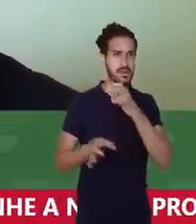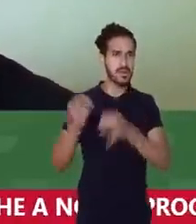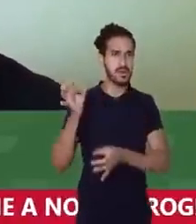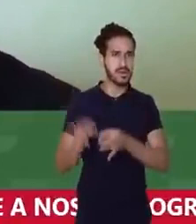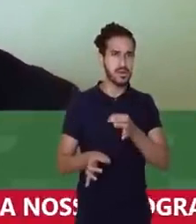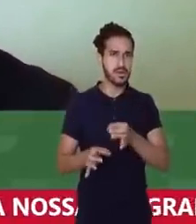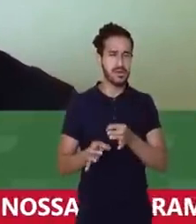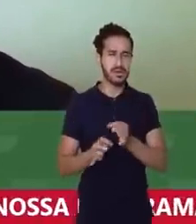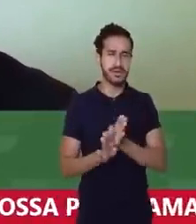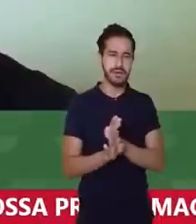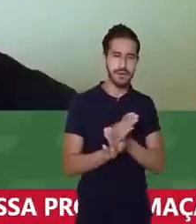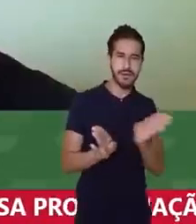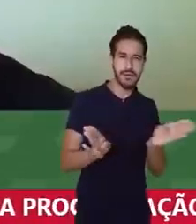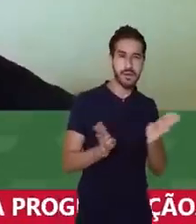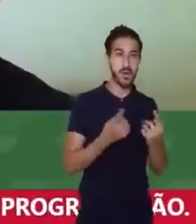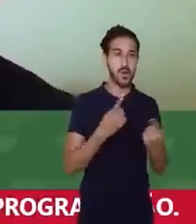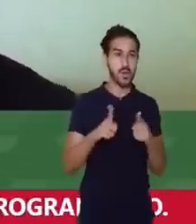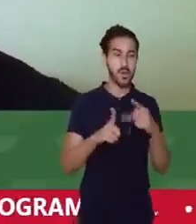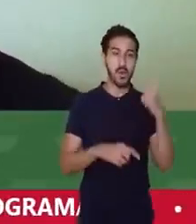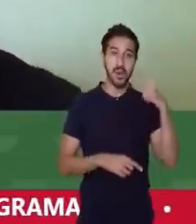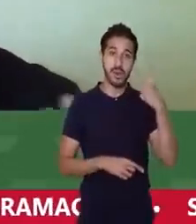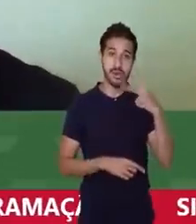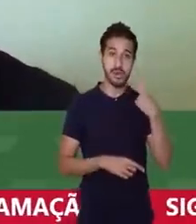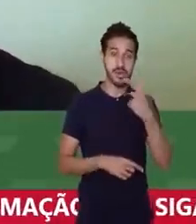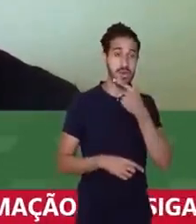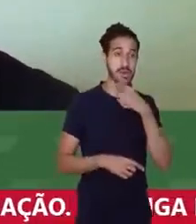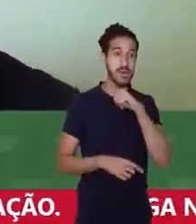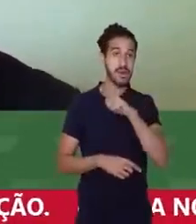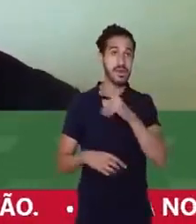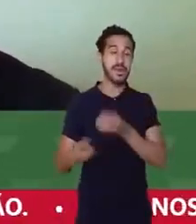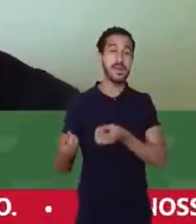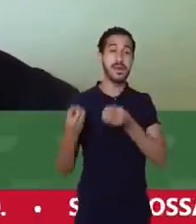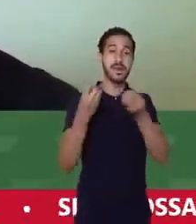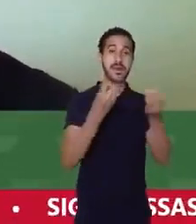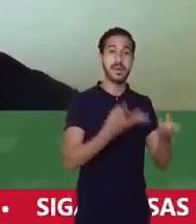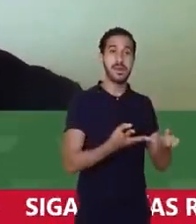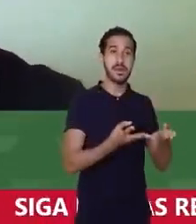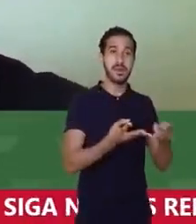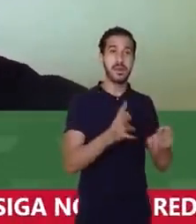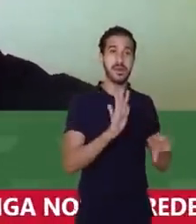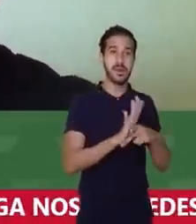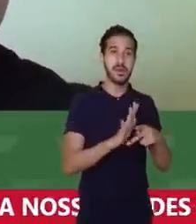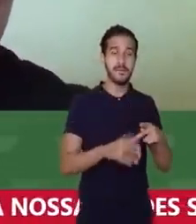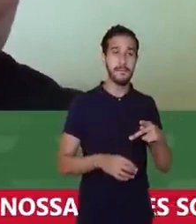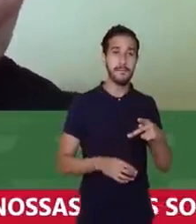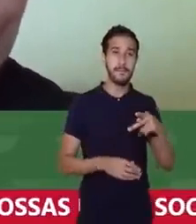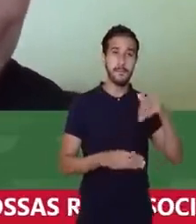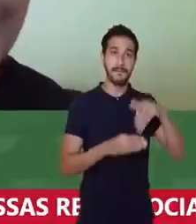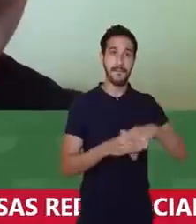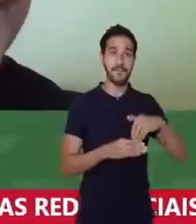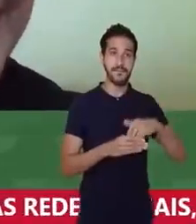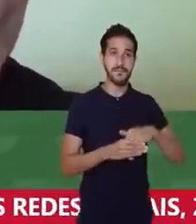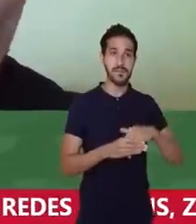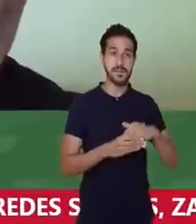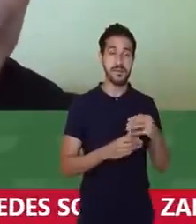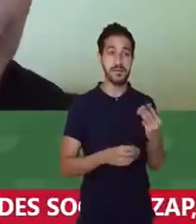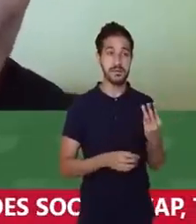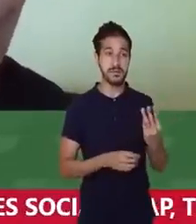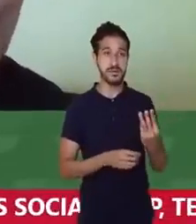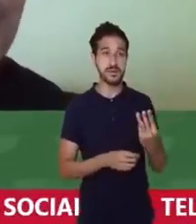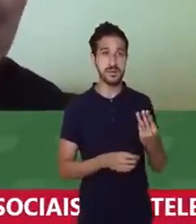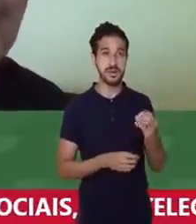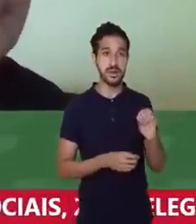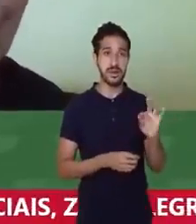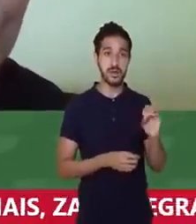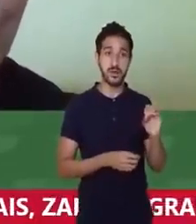julgamento viesado de perseguição política, ele vai ser contemplado na eleição, no terceiro